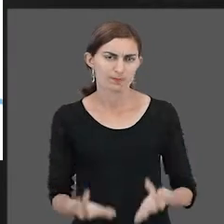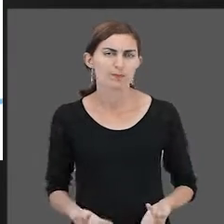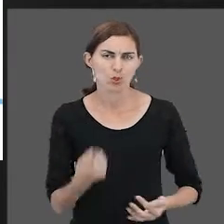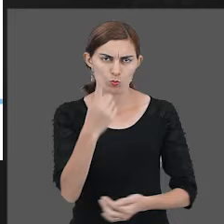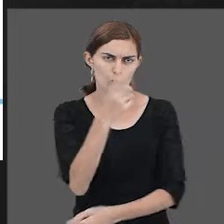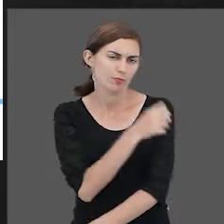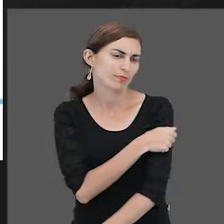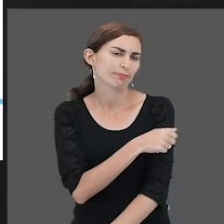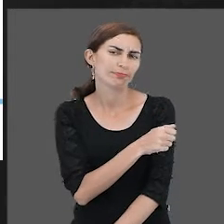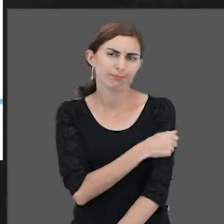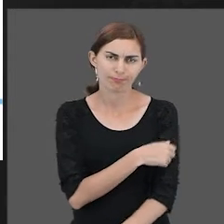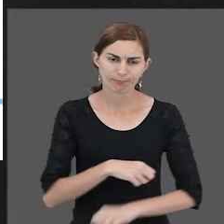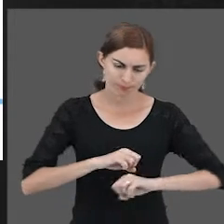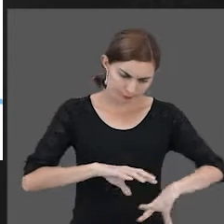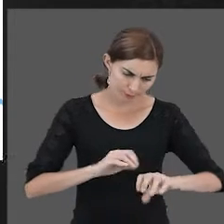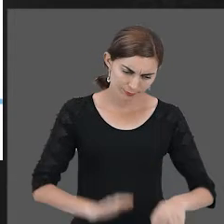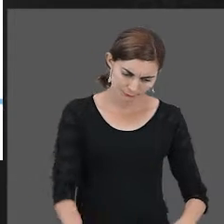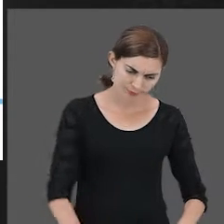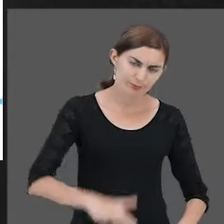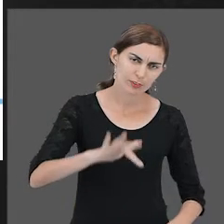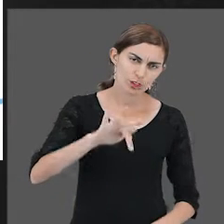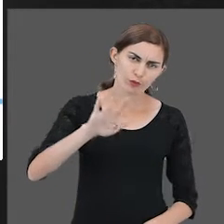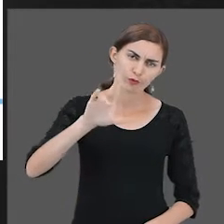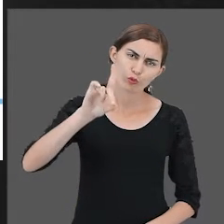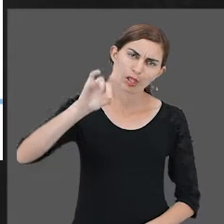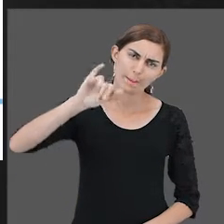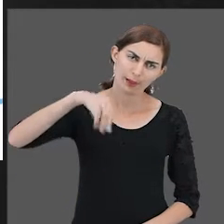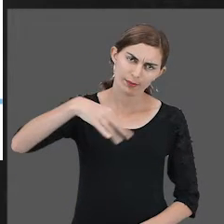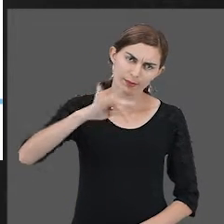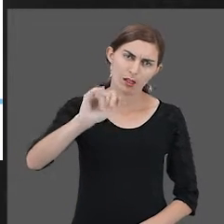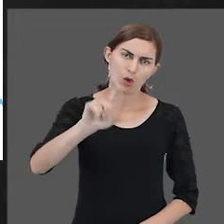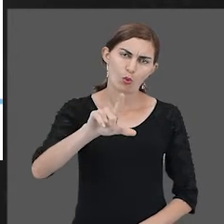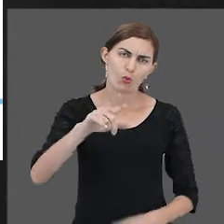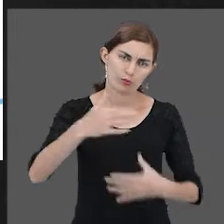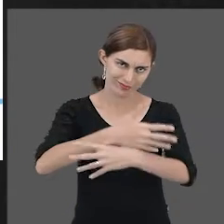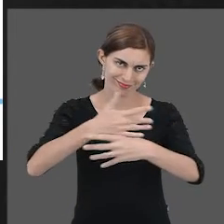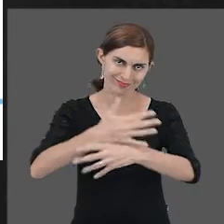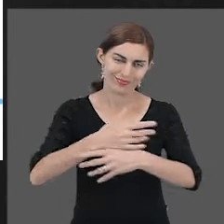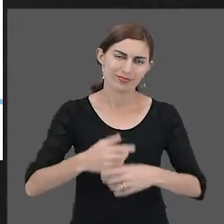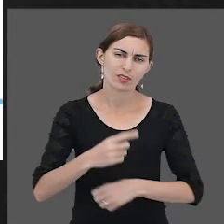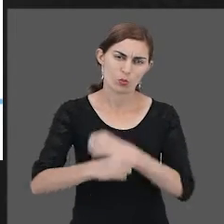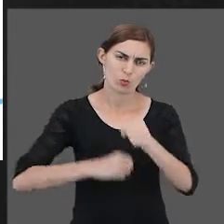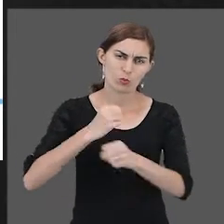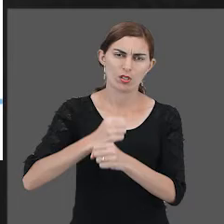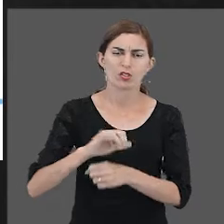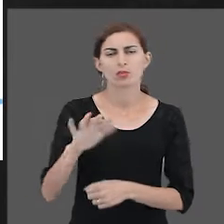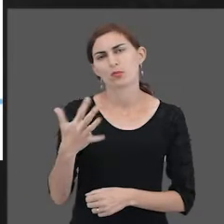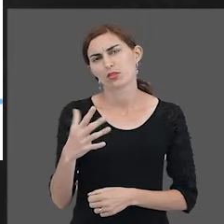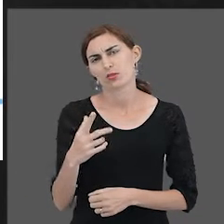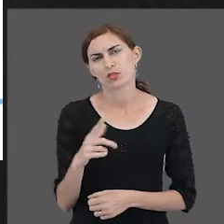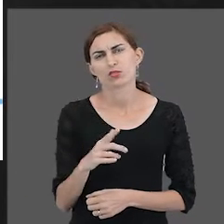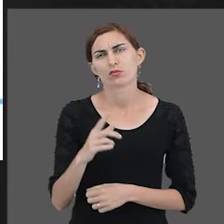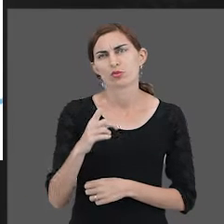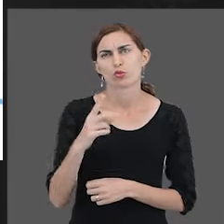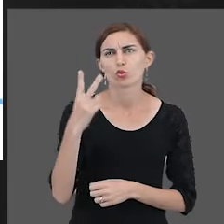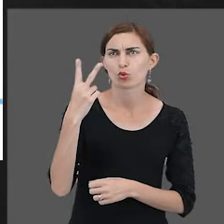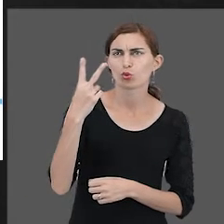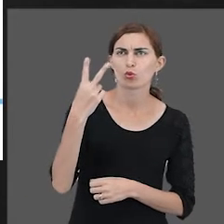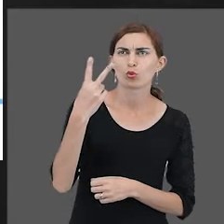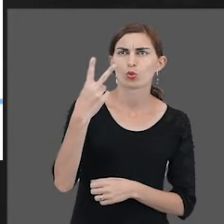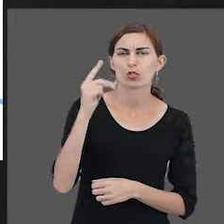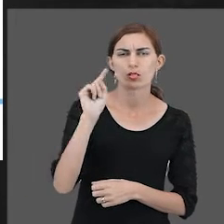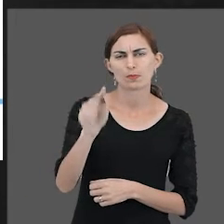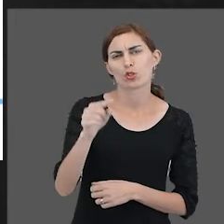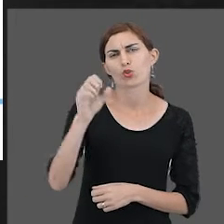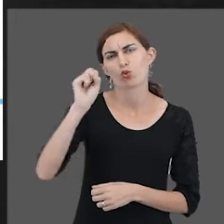que um aluno dos anos iniciais do ensino fundamental urbano, ele deve receber por ano, ele deve custar por ano R$